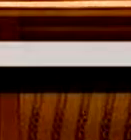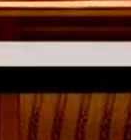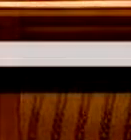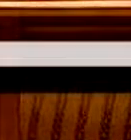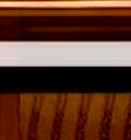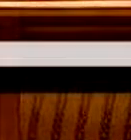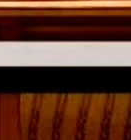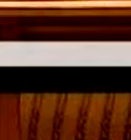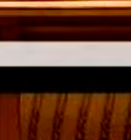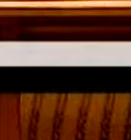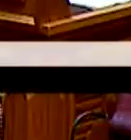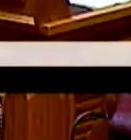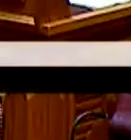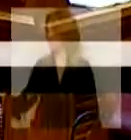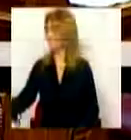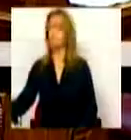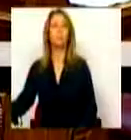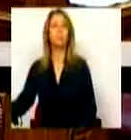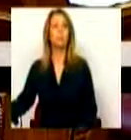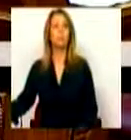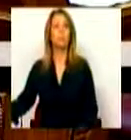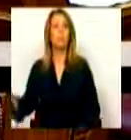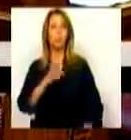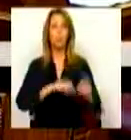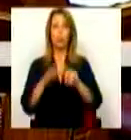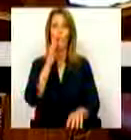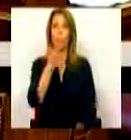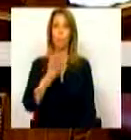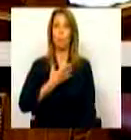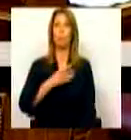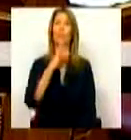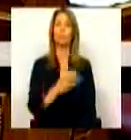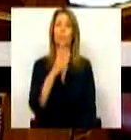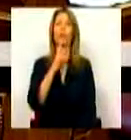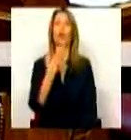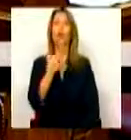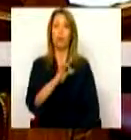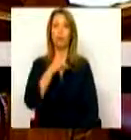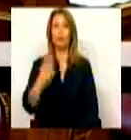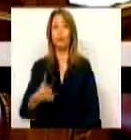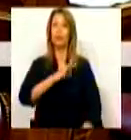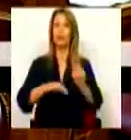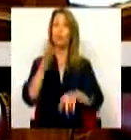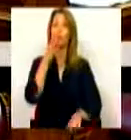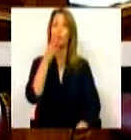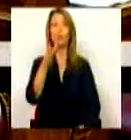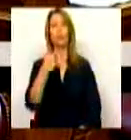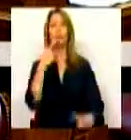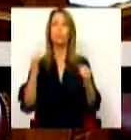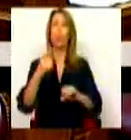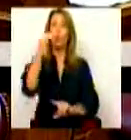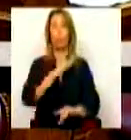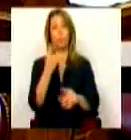Muito obrigado, Sr. Presidente. Muito obrigado aos Srs. Deputados pelas questões colocadas. E, de facto, permita-me concordar com uma coisa que o Sr. Deputado Álvaro Batista disse, que foi: contra factos não há